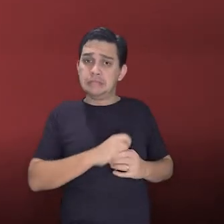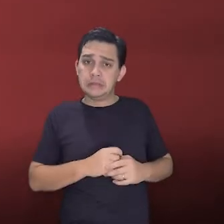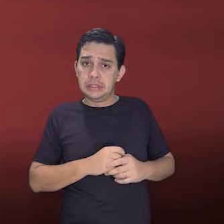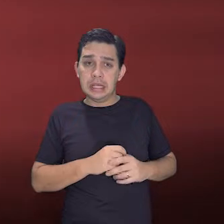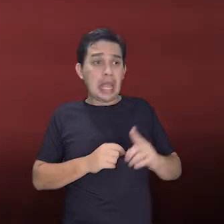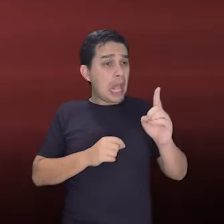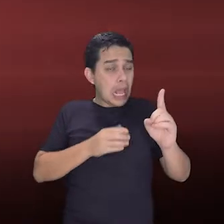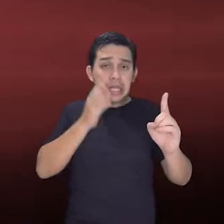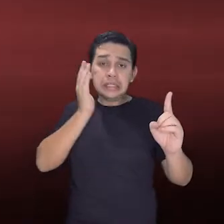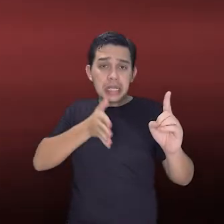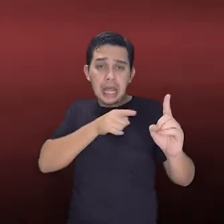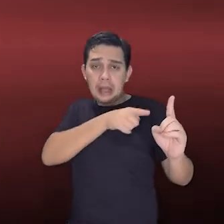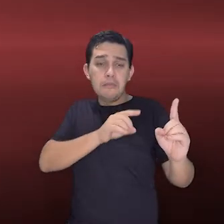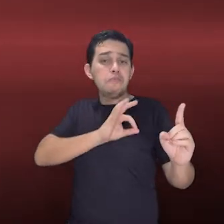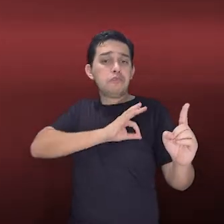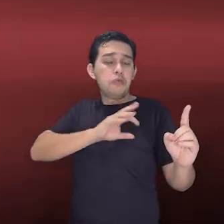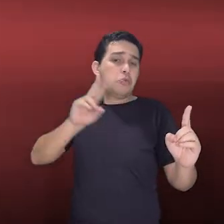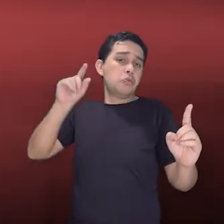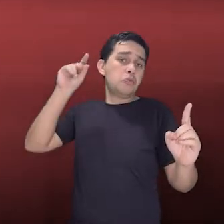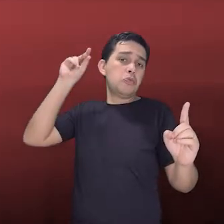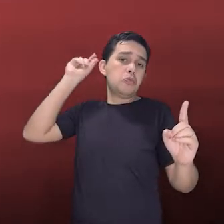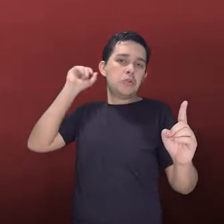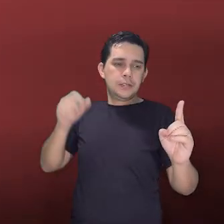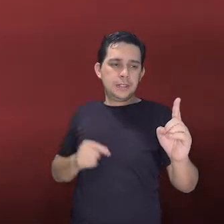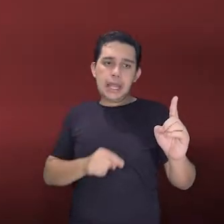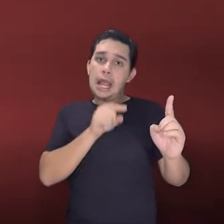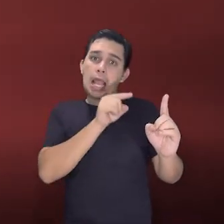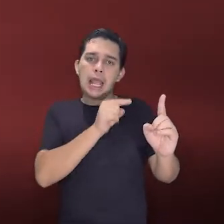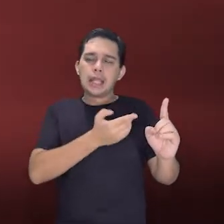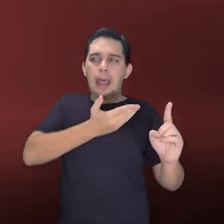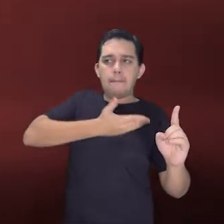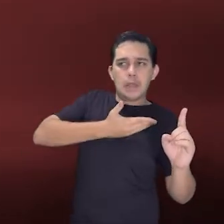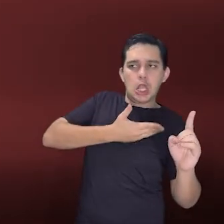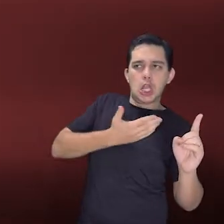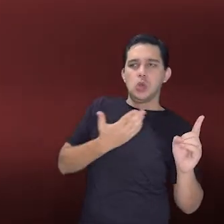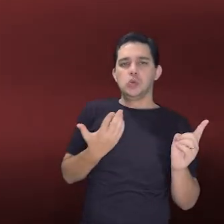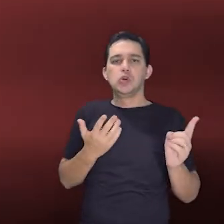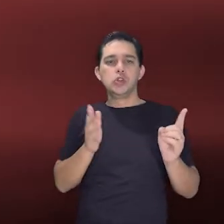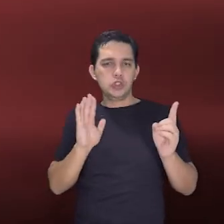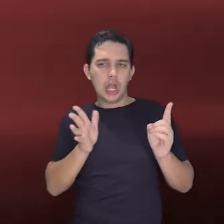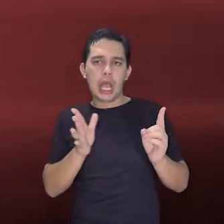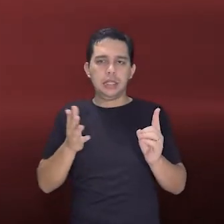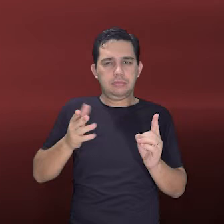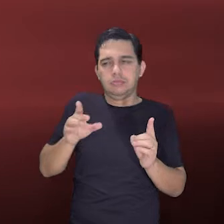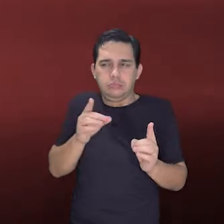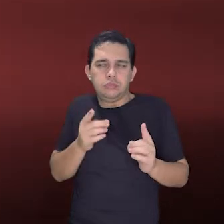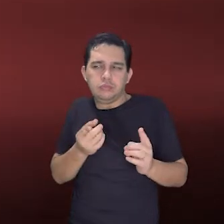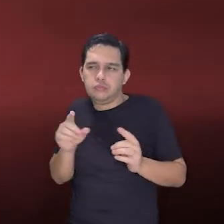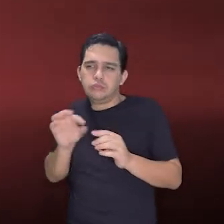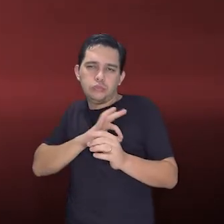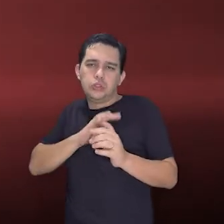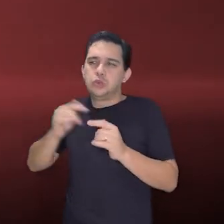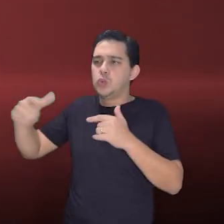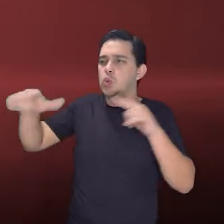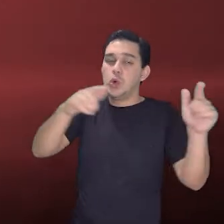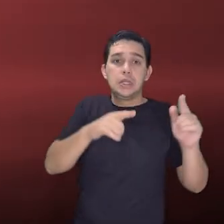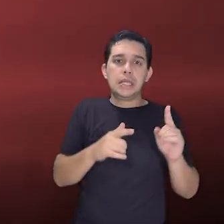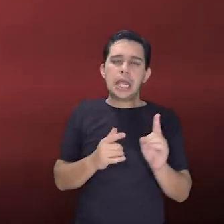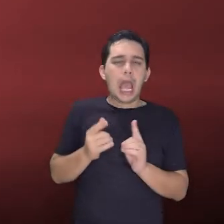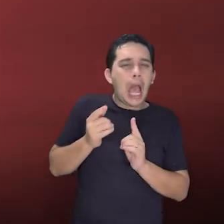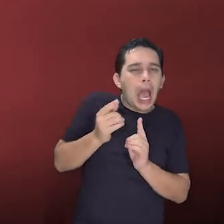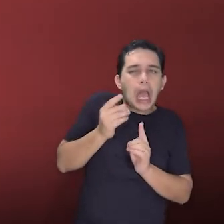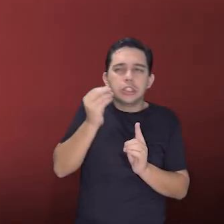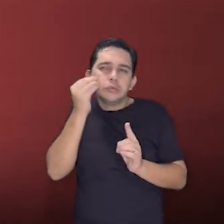o acusado, ex-policial civil, valeu-se dos seus contatos e da sua expertise como policial para executar o